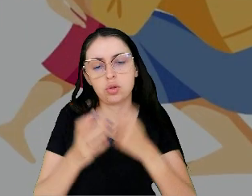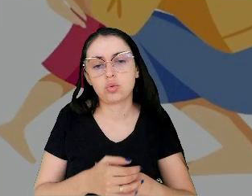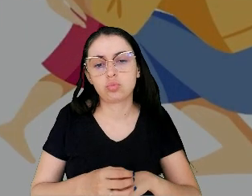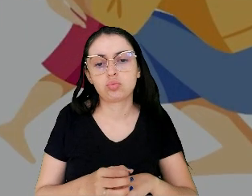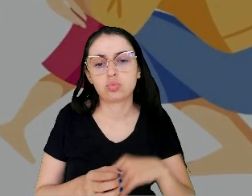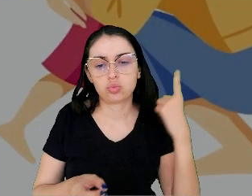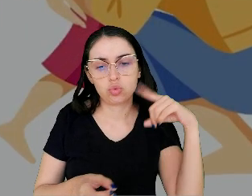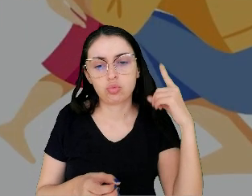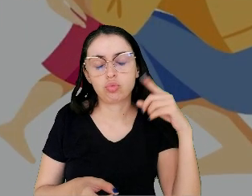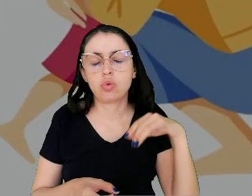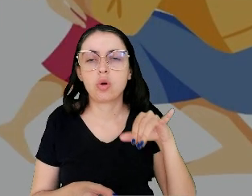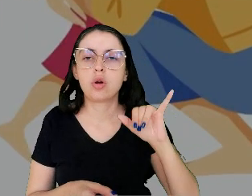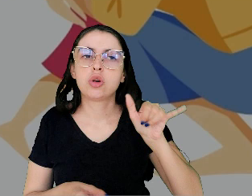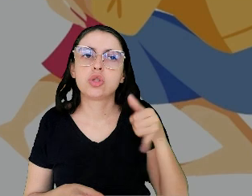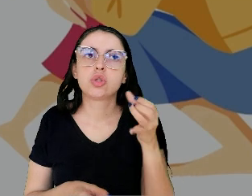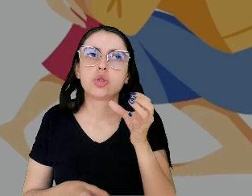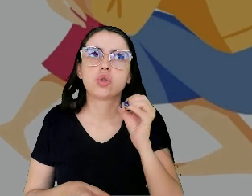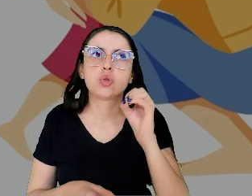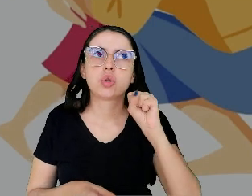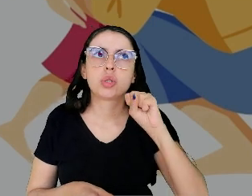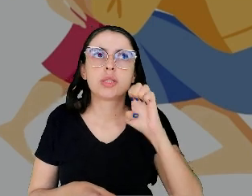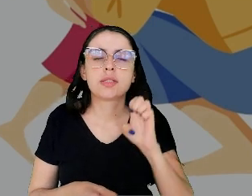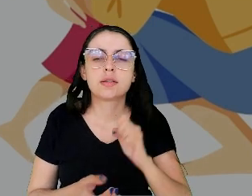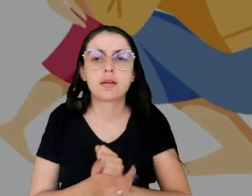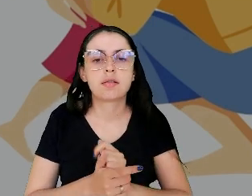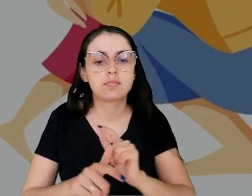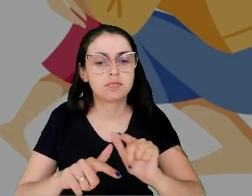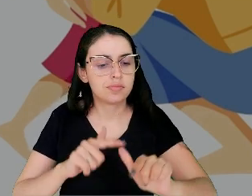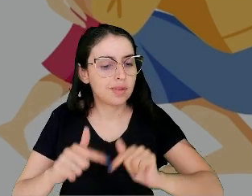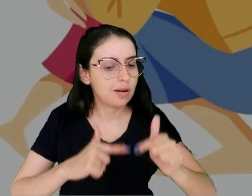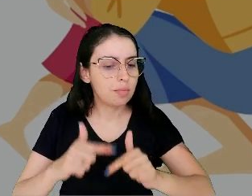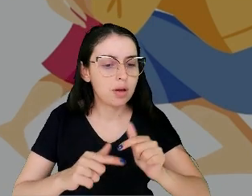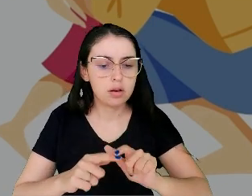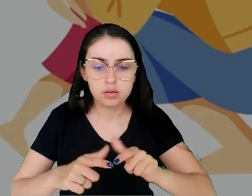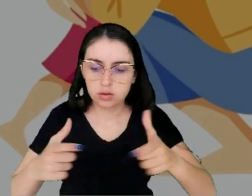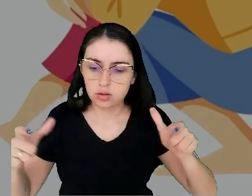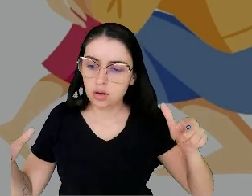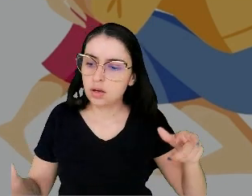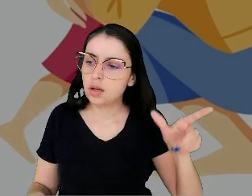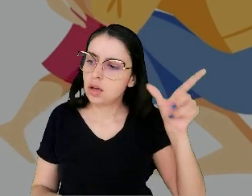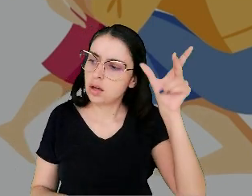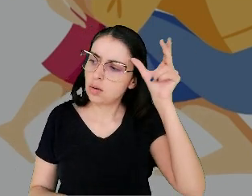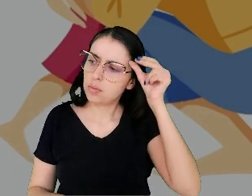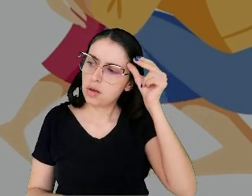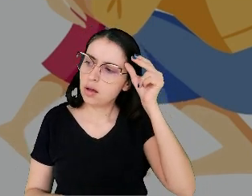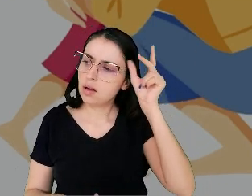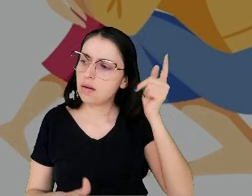Dr. José Augusto quando ele começou. Esse trabalho cresceu demais e eu percebi